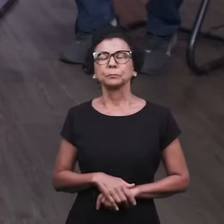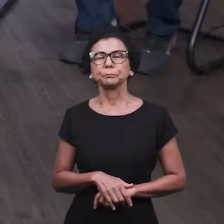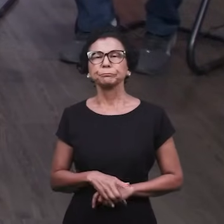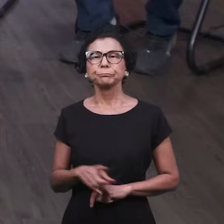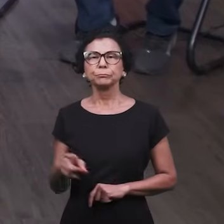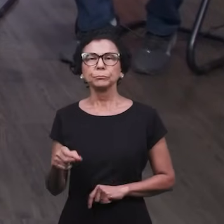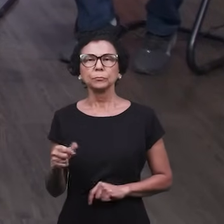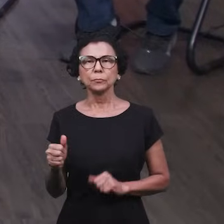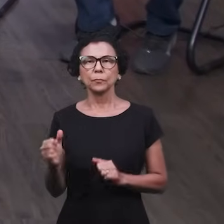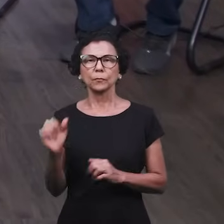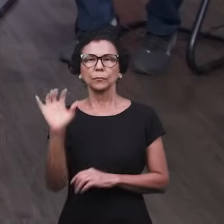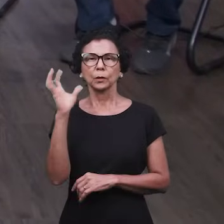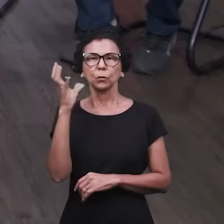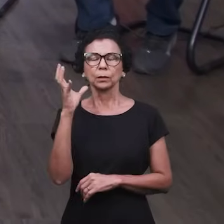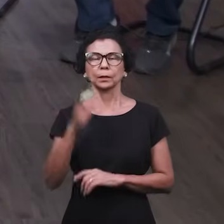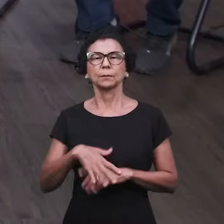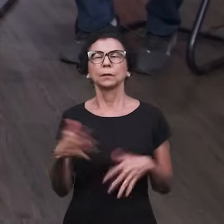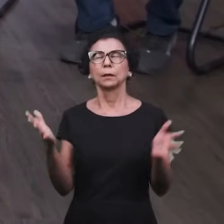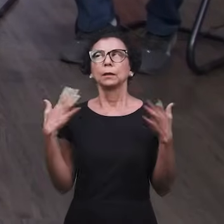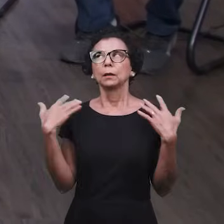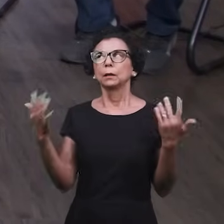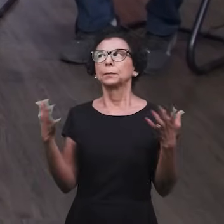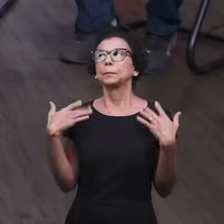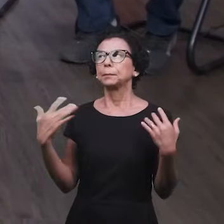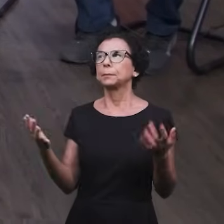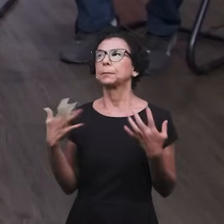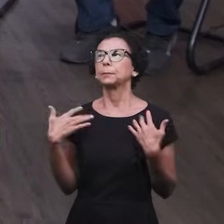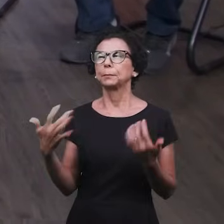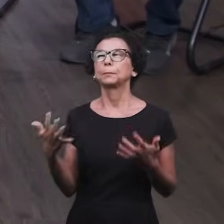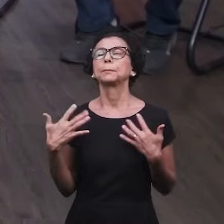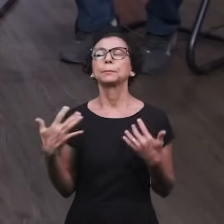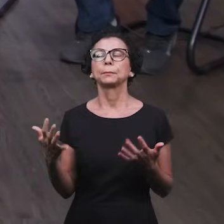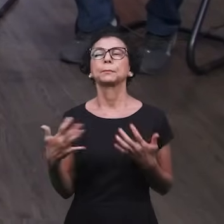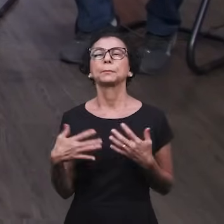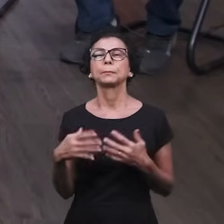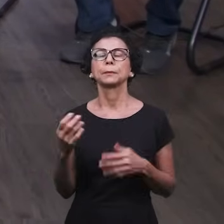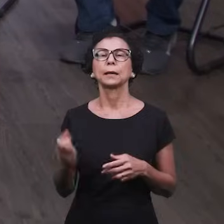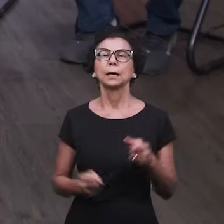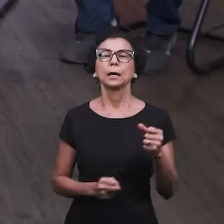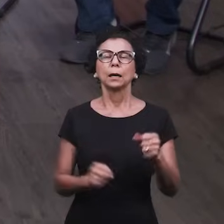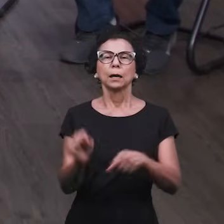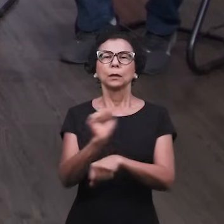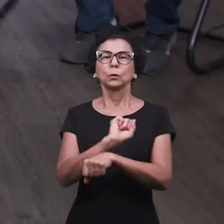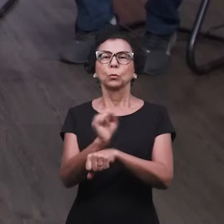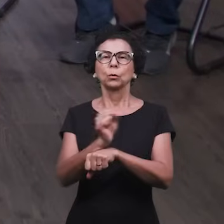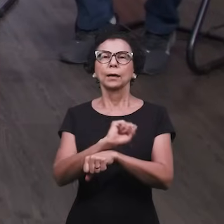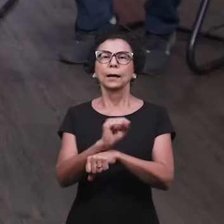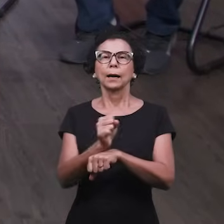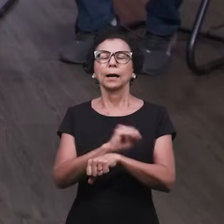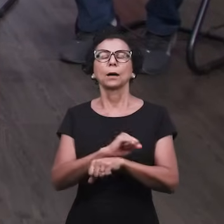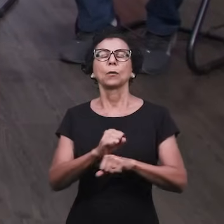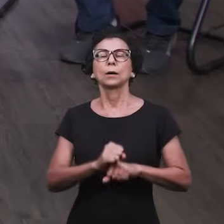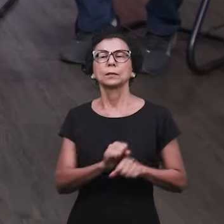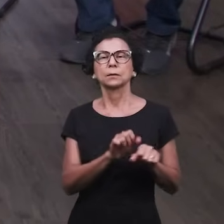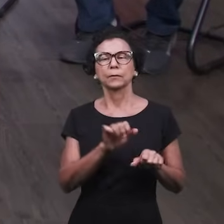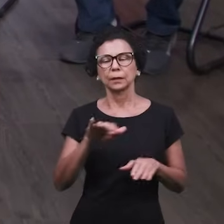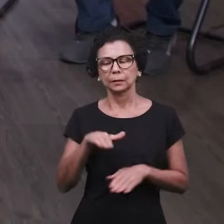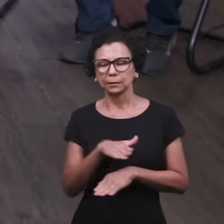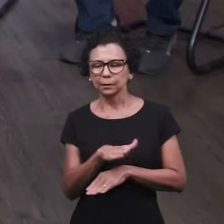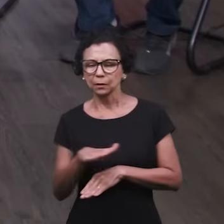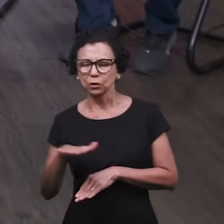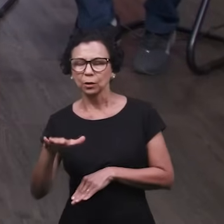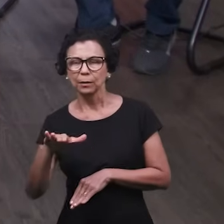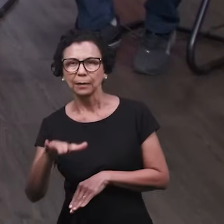verão. O violão está dentro do carro. Eles vão sair e vão demorar por uns 2, 3 horas, mas está no sol escaldante. Um violão, por